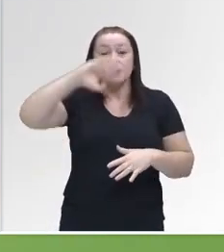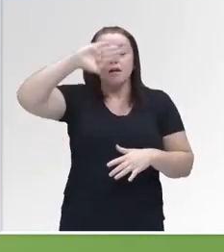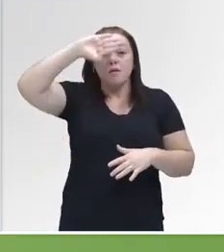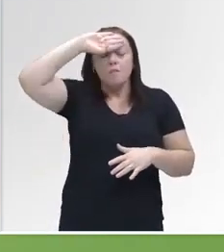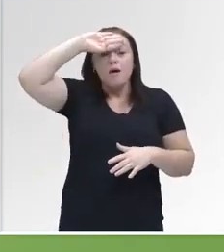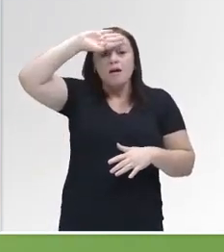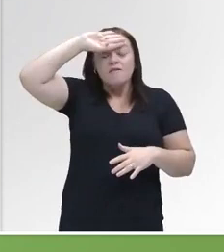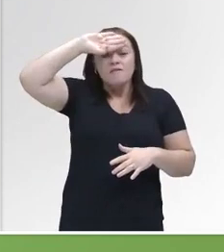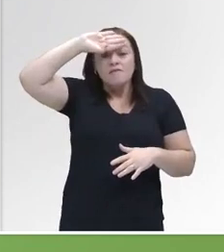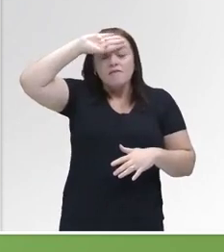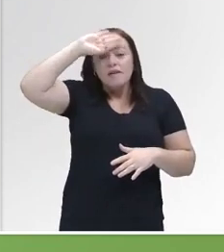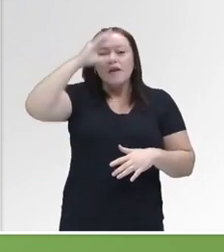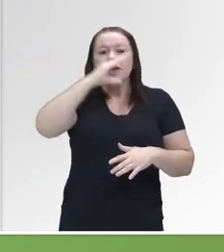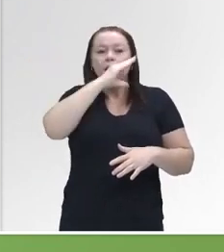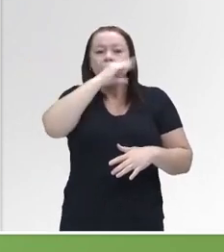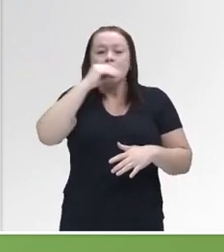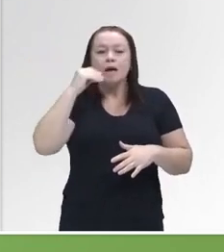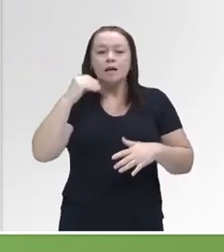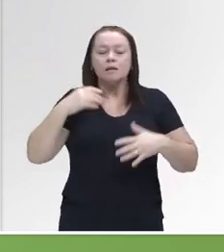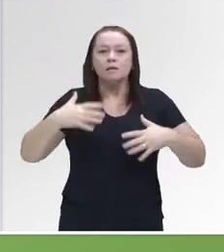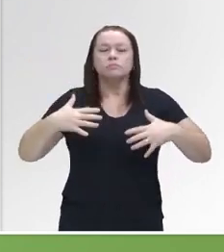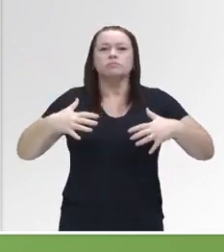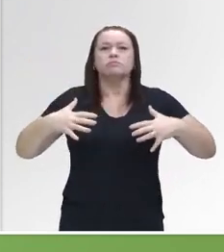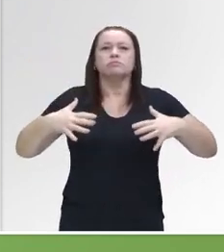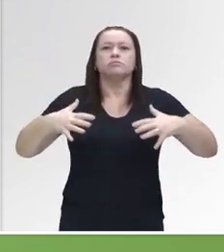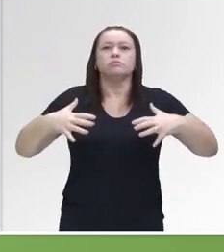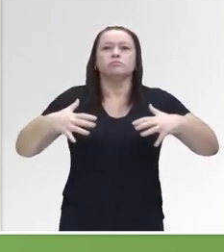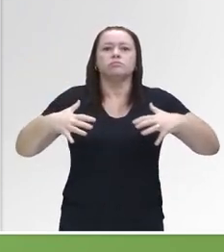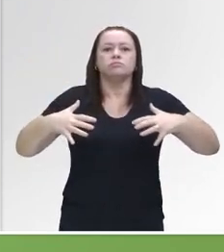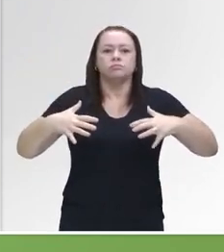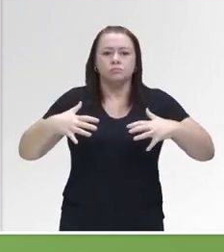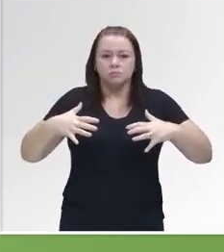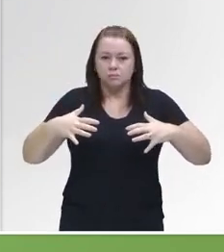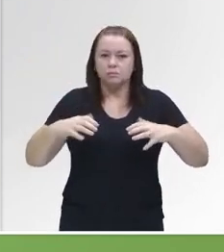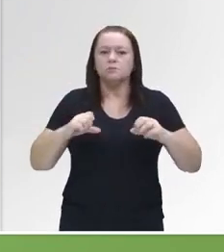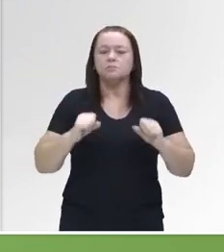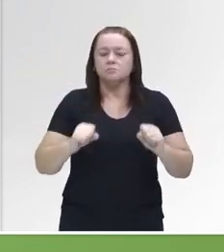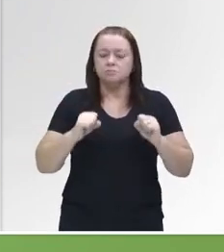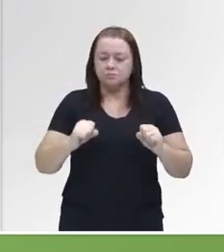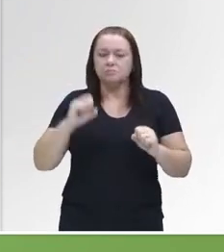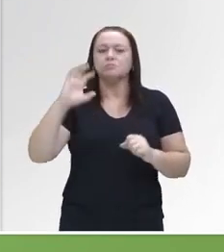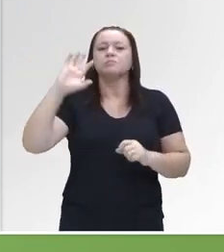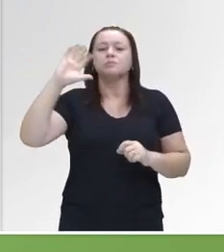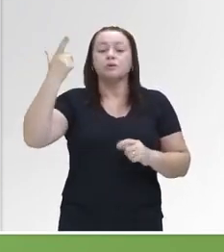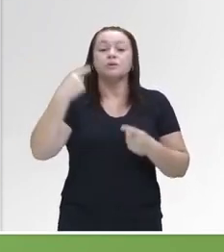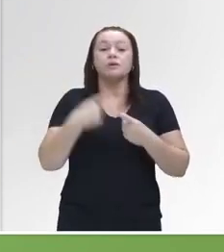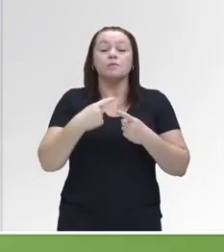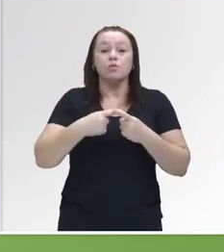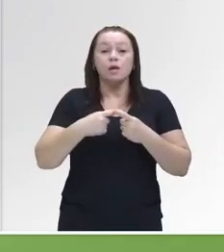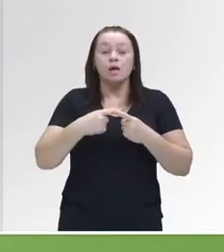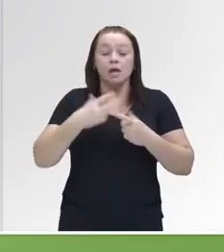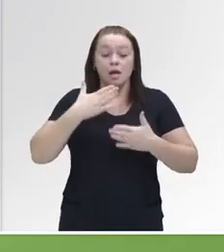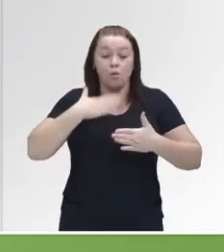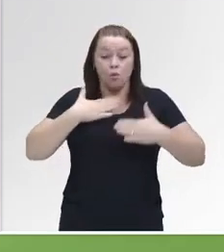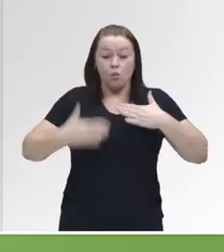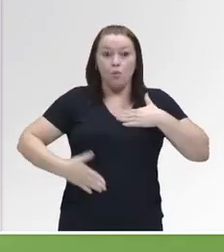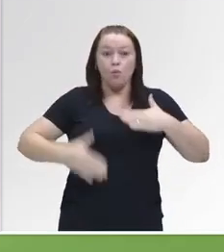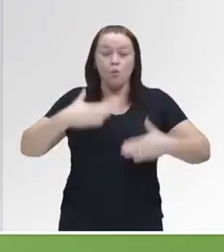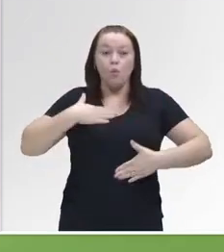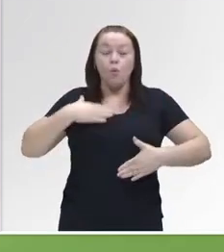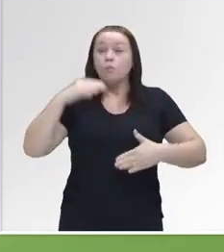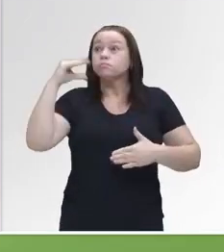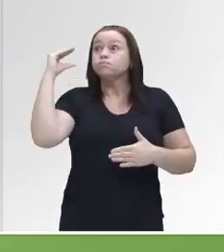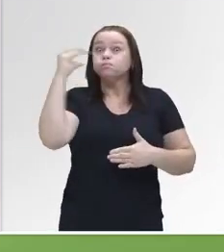numa convulsão, ela está numa certa evolução de temperatura do corpo, que ela às vezes procura